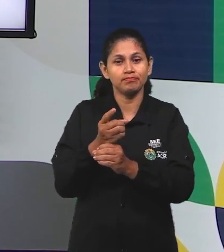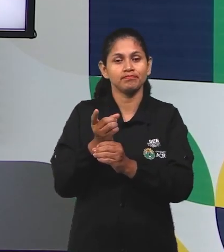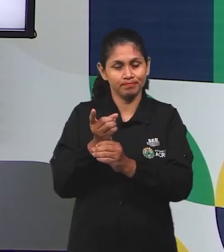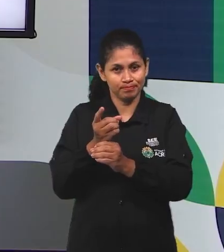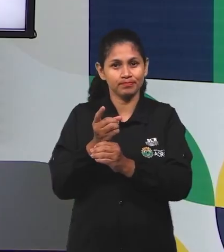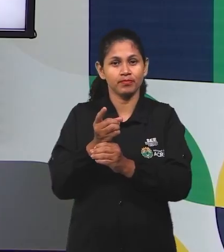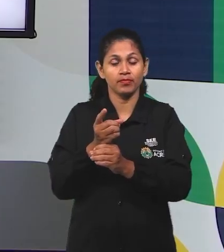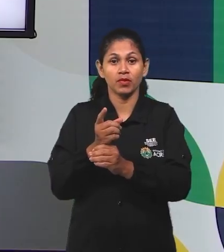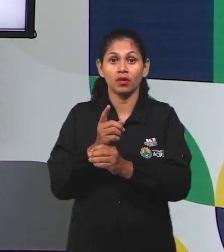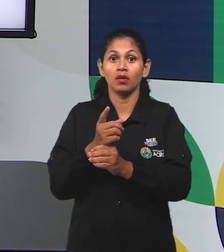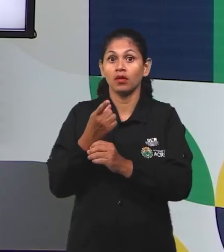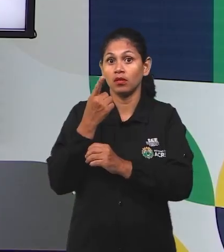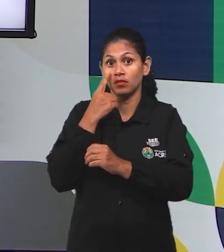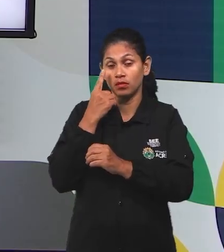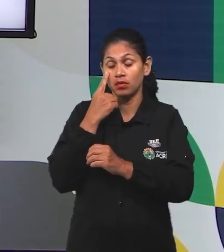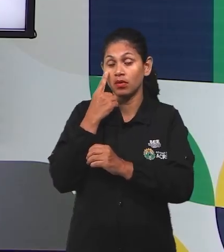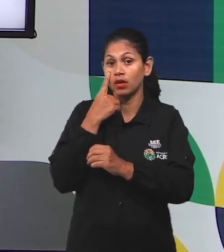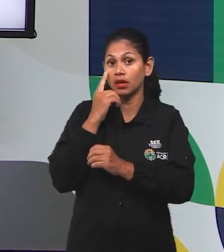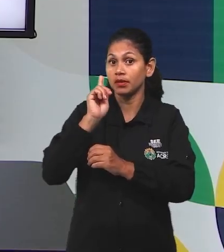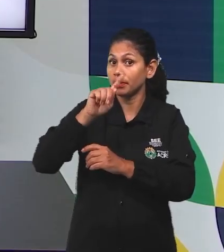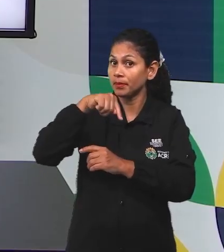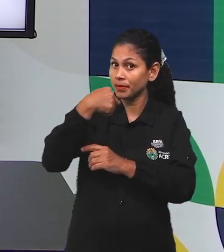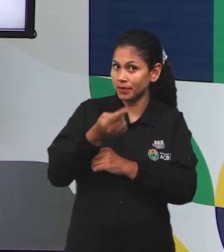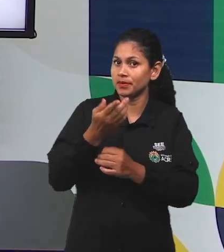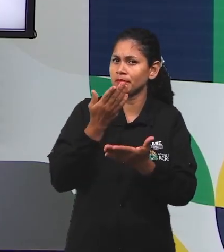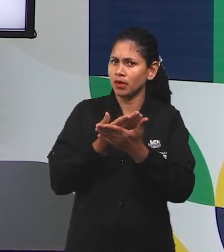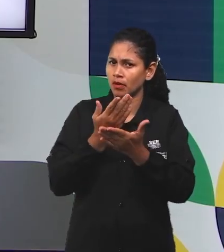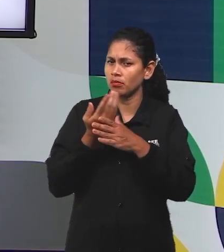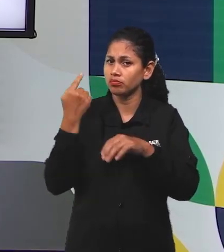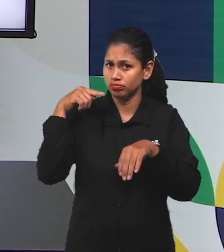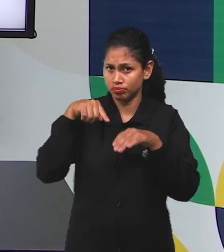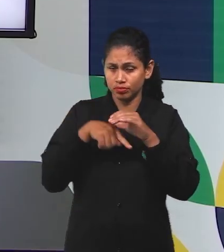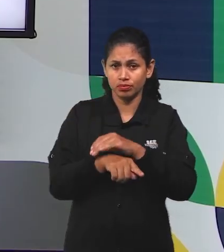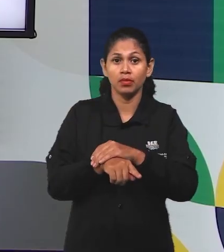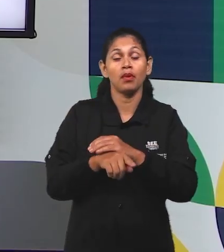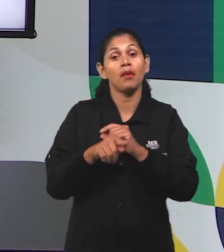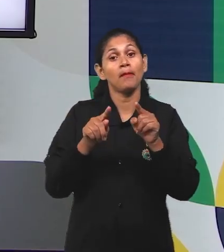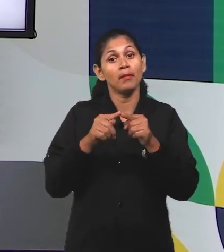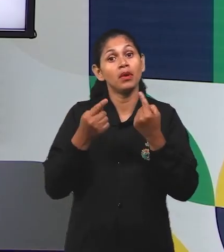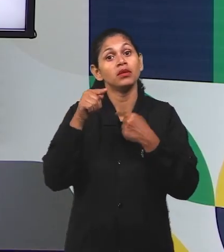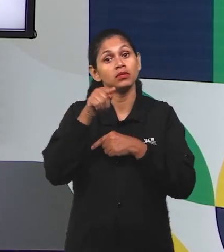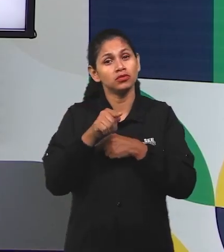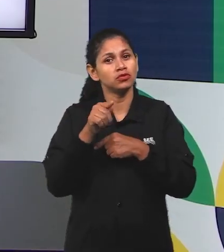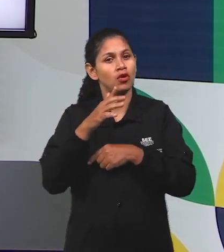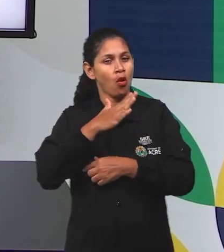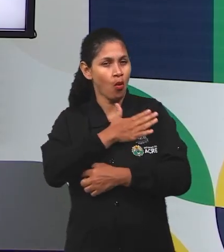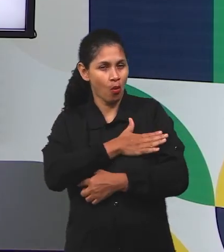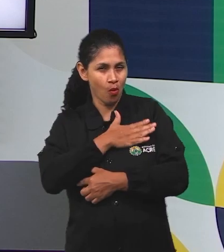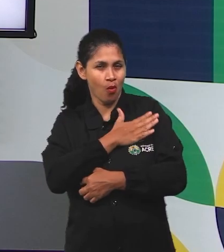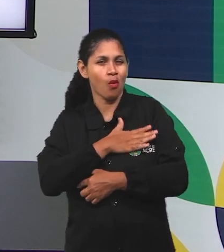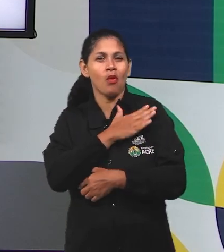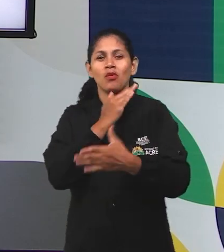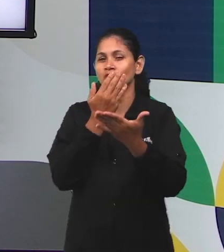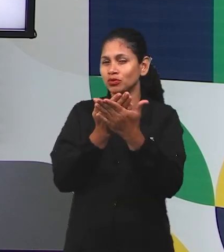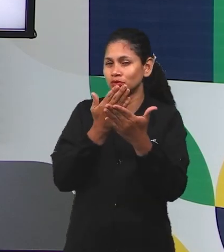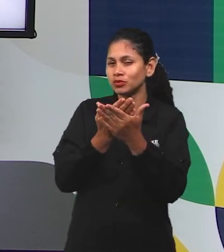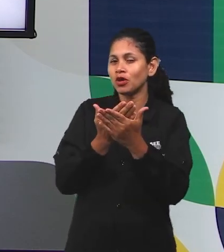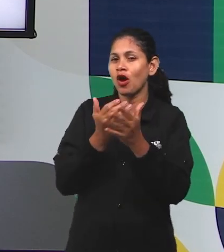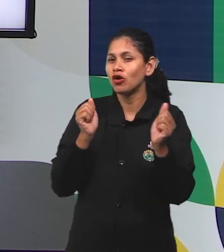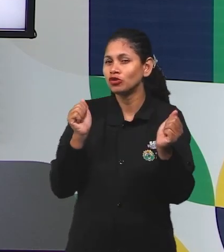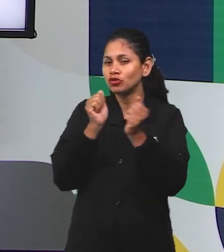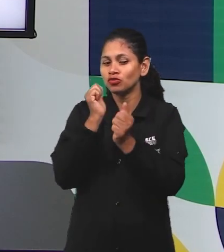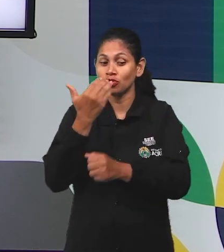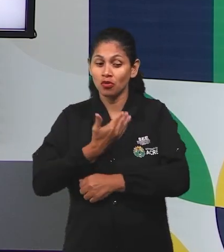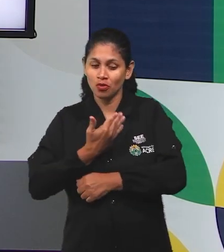nós vamos ver isso na aula 3. Mas você, como um aluno que gosta de estudar, você pode juntar com seus colegas aí e tentar fazer